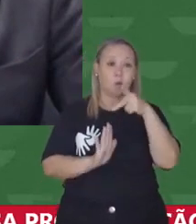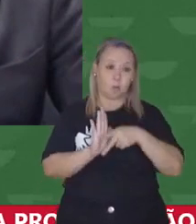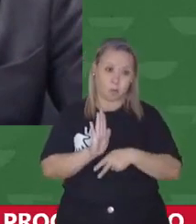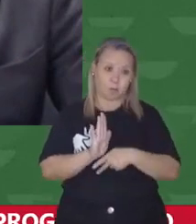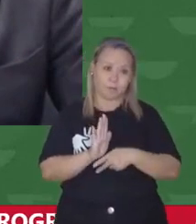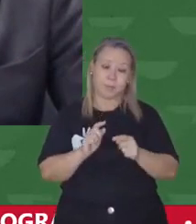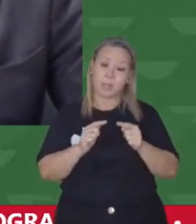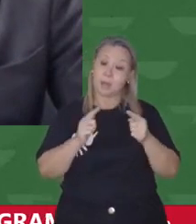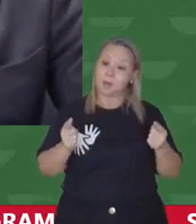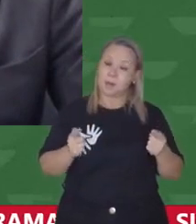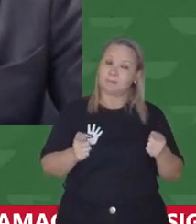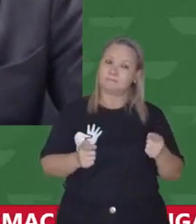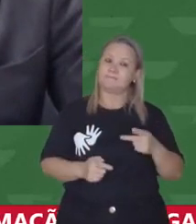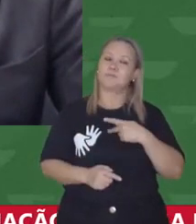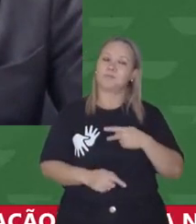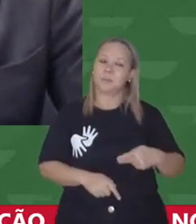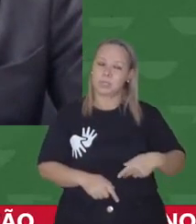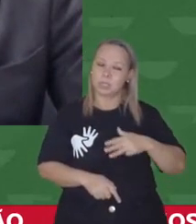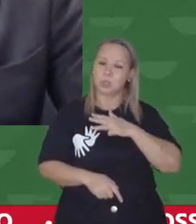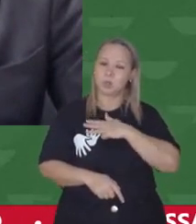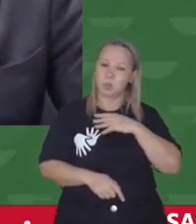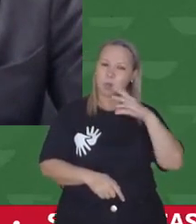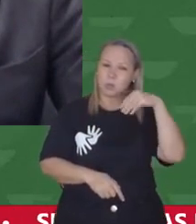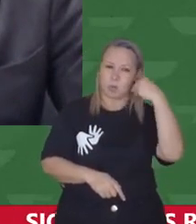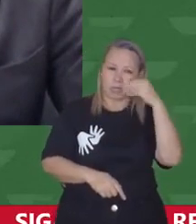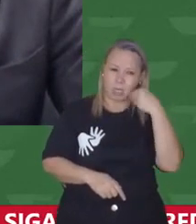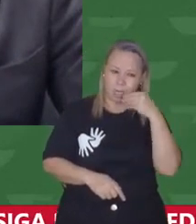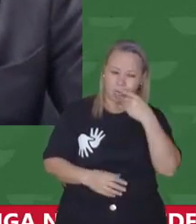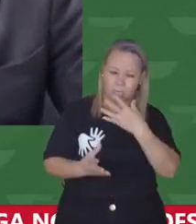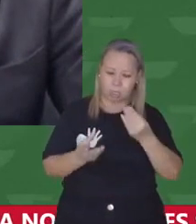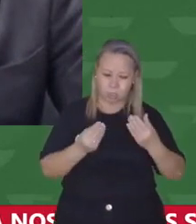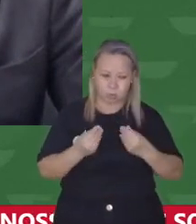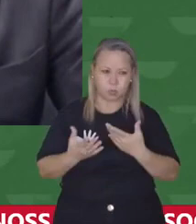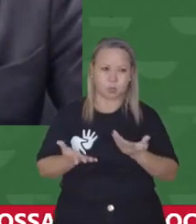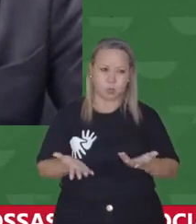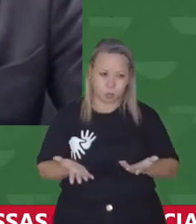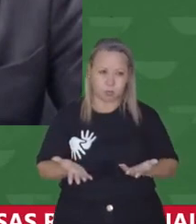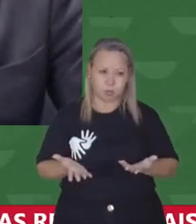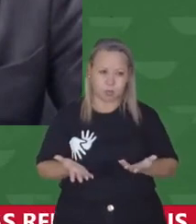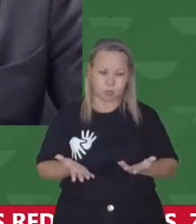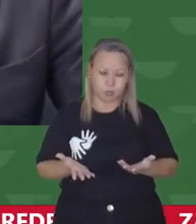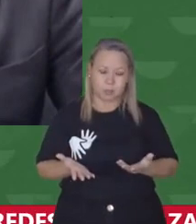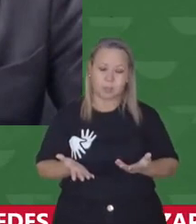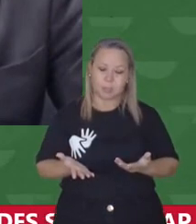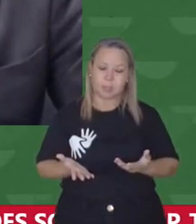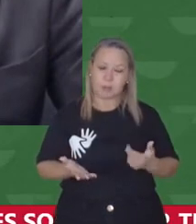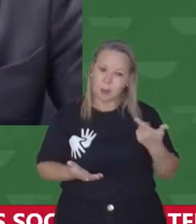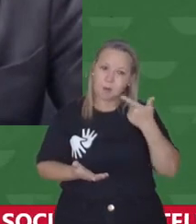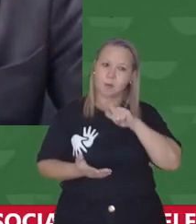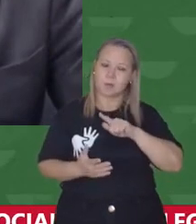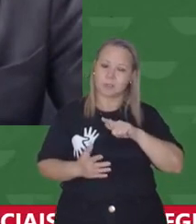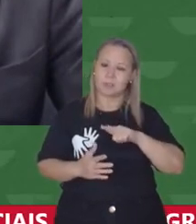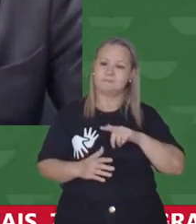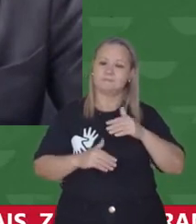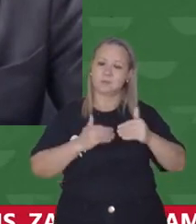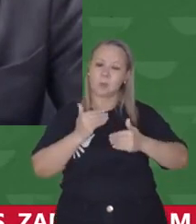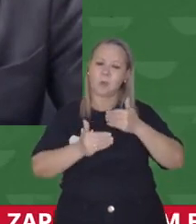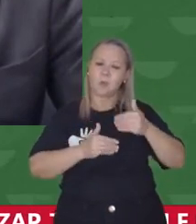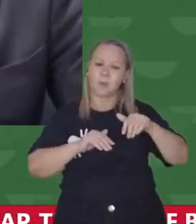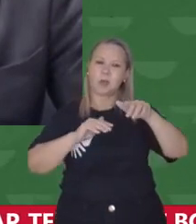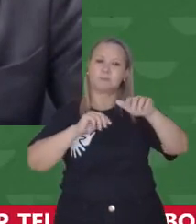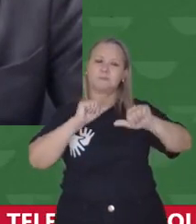Lula, construindo esse movimento que a gente está falando aqui, esse verdadeiro movimento de mudança, de transformação do Brasil,